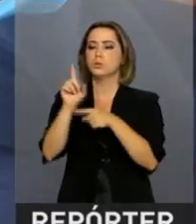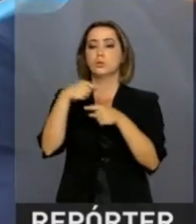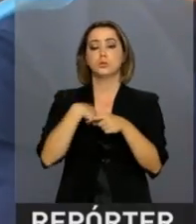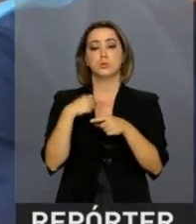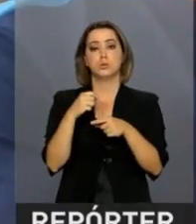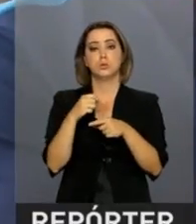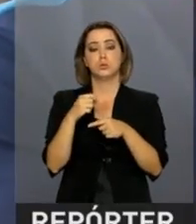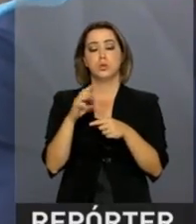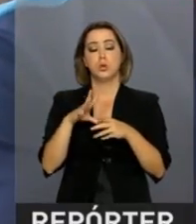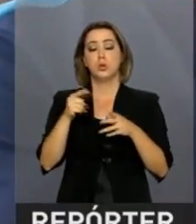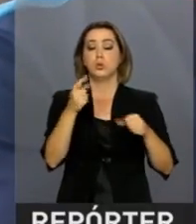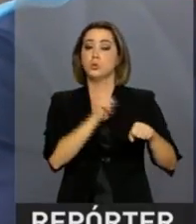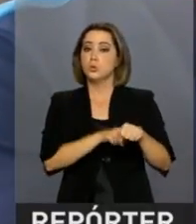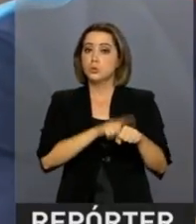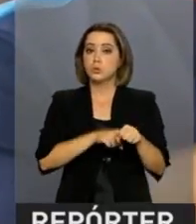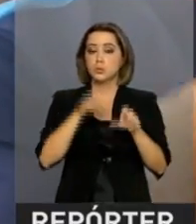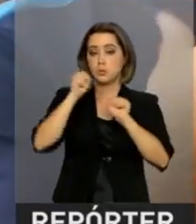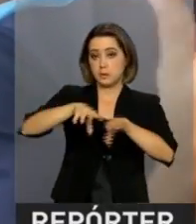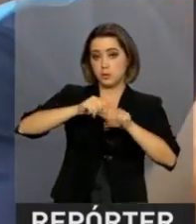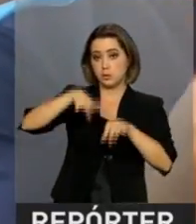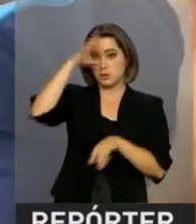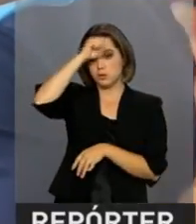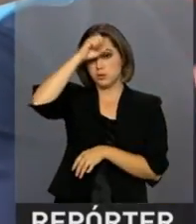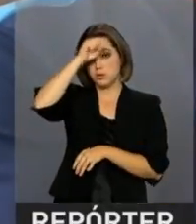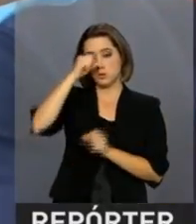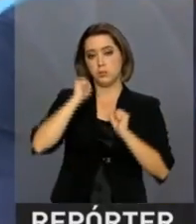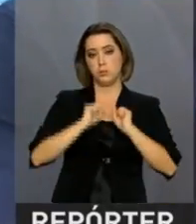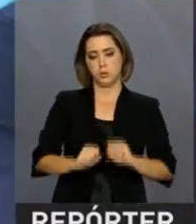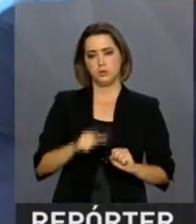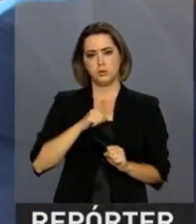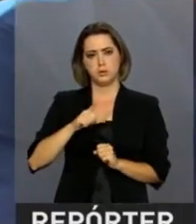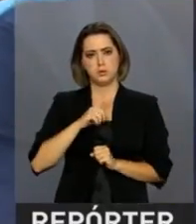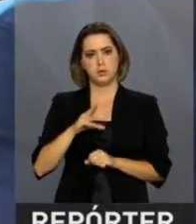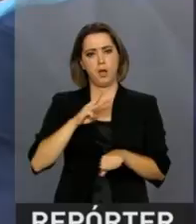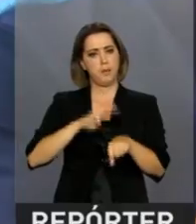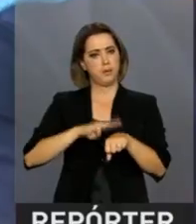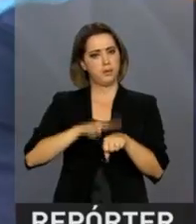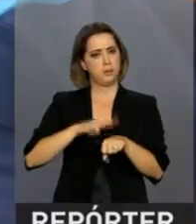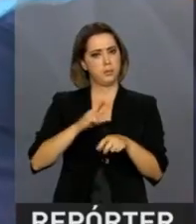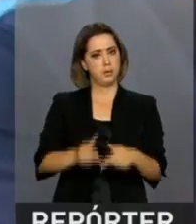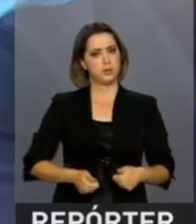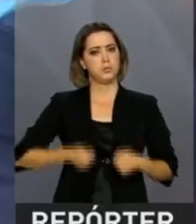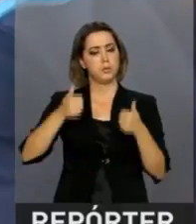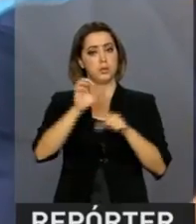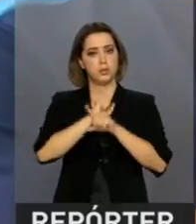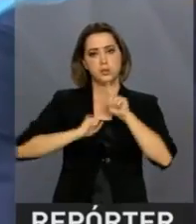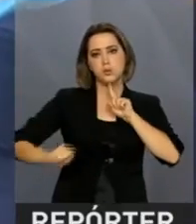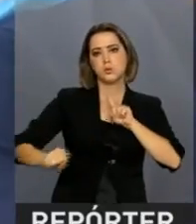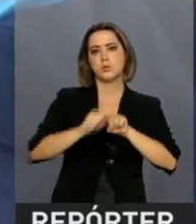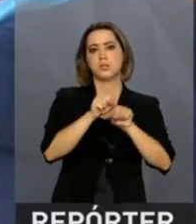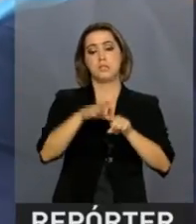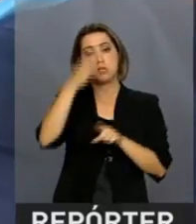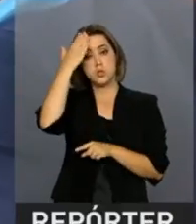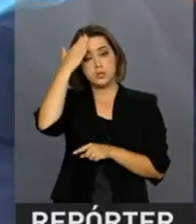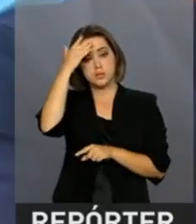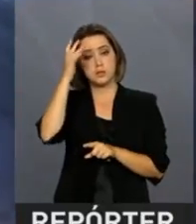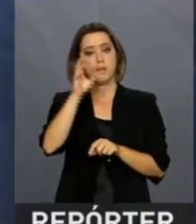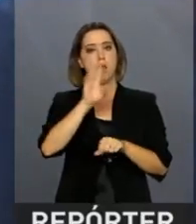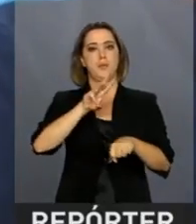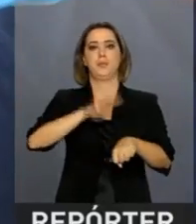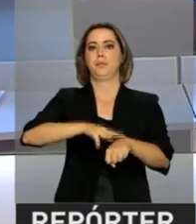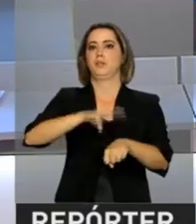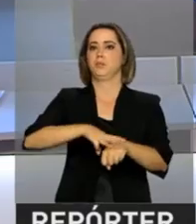e aprendizagem e a gente espera que realmente a gente possa ter uma matemática melhor e uma sociedade mais matematizada.